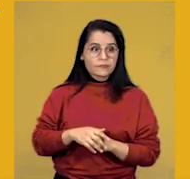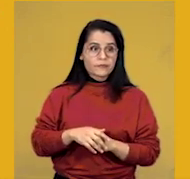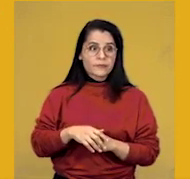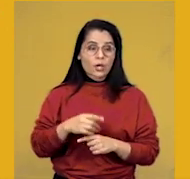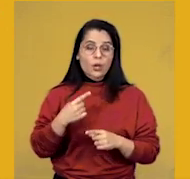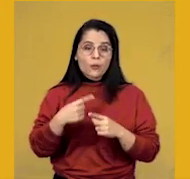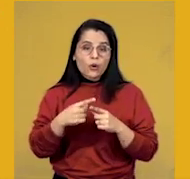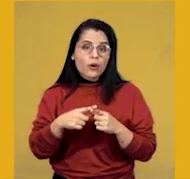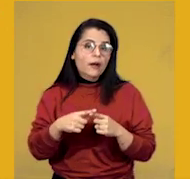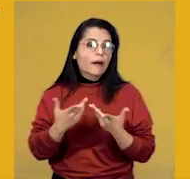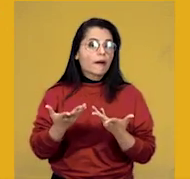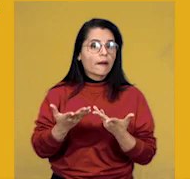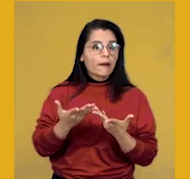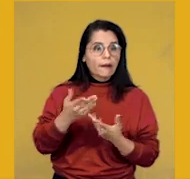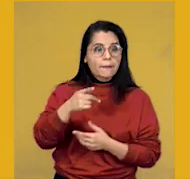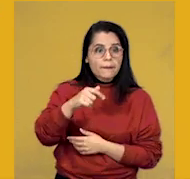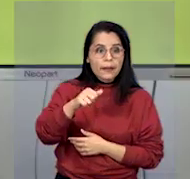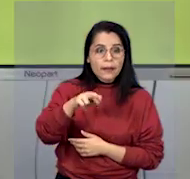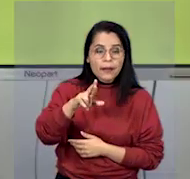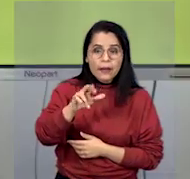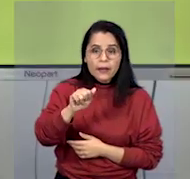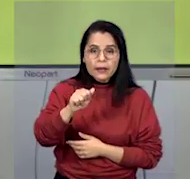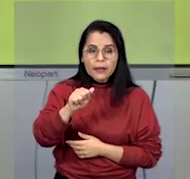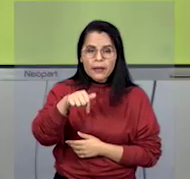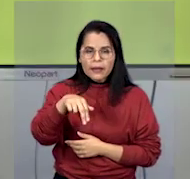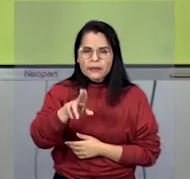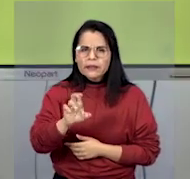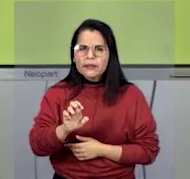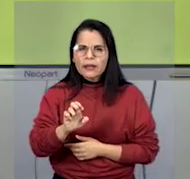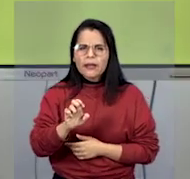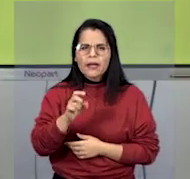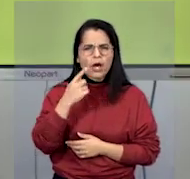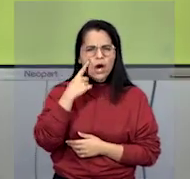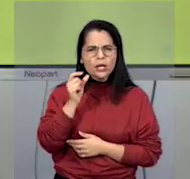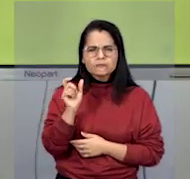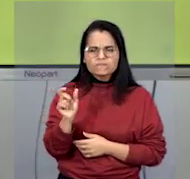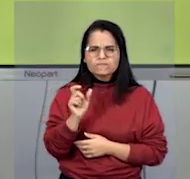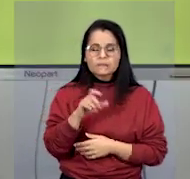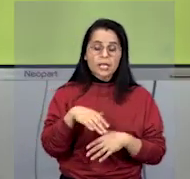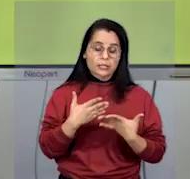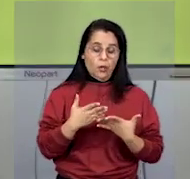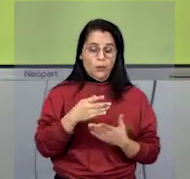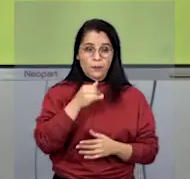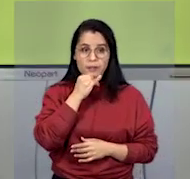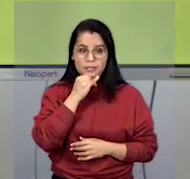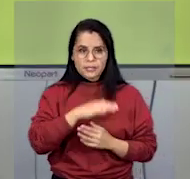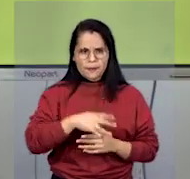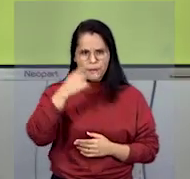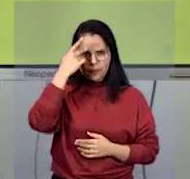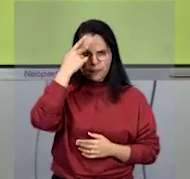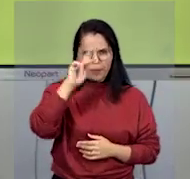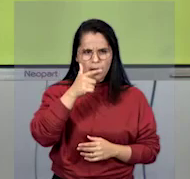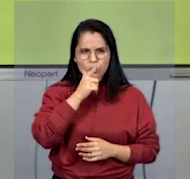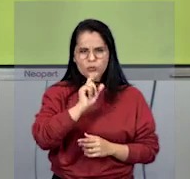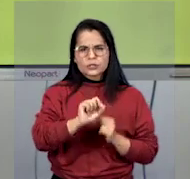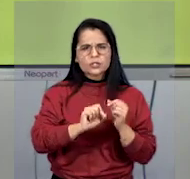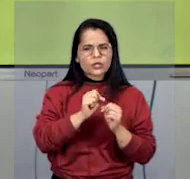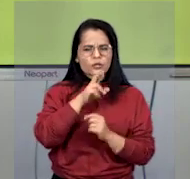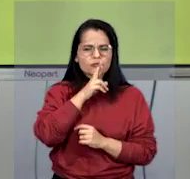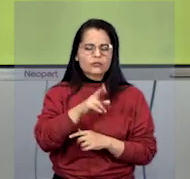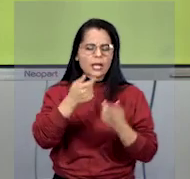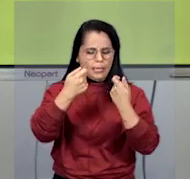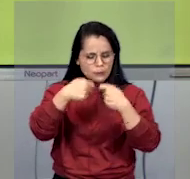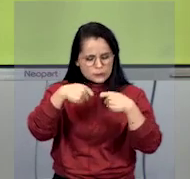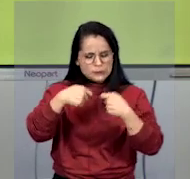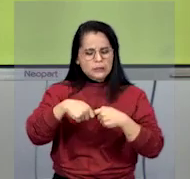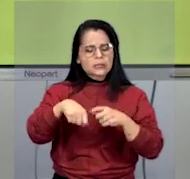que, a fim de e para. Então, para alcançarmos esse resultado, precisamos fazer isso, isso,